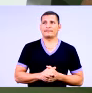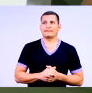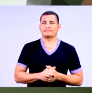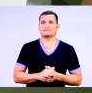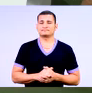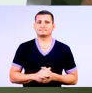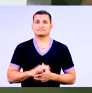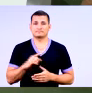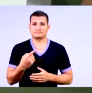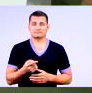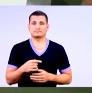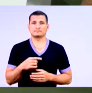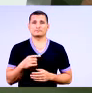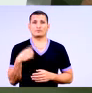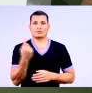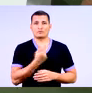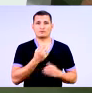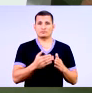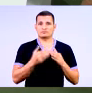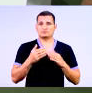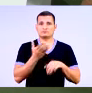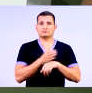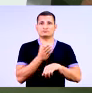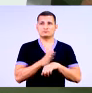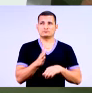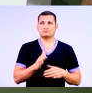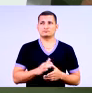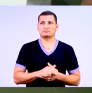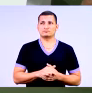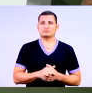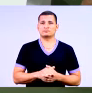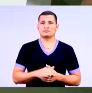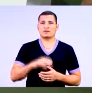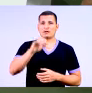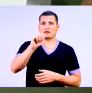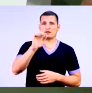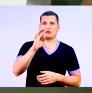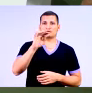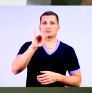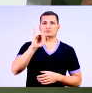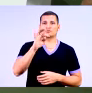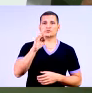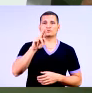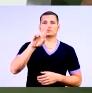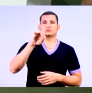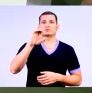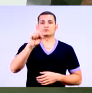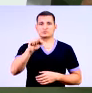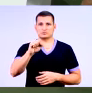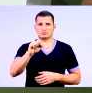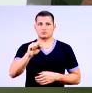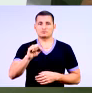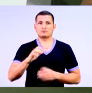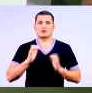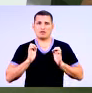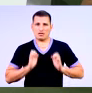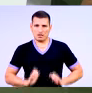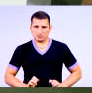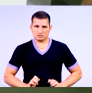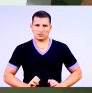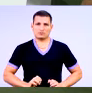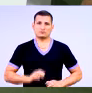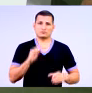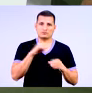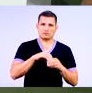nós pedimos na nossa atividade justamente atitudes entre a questão ética, a postura ética dentro